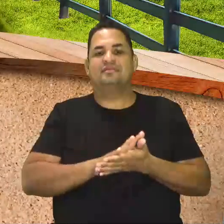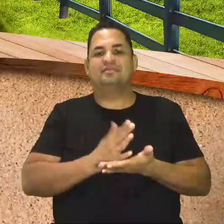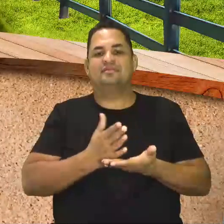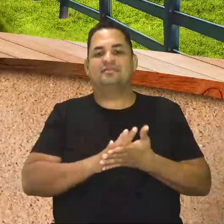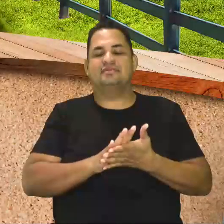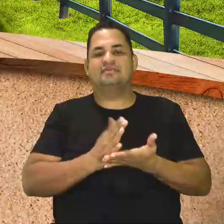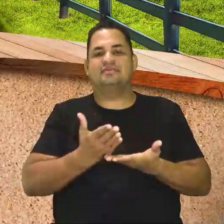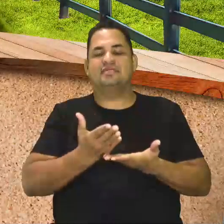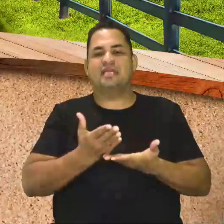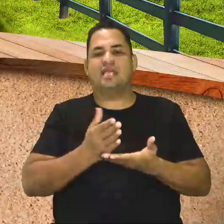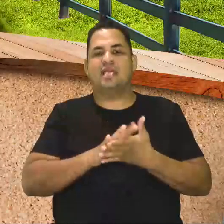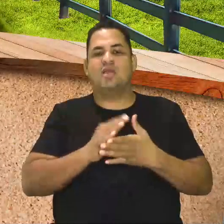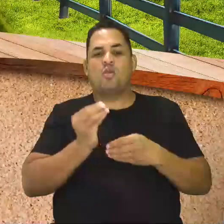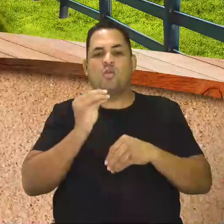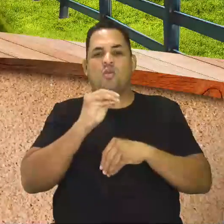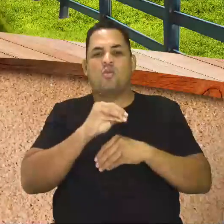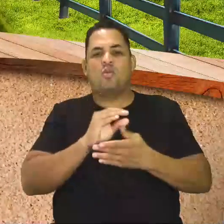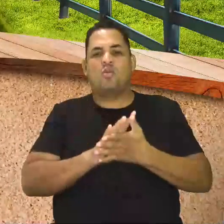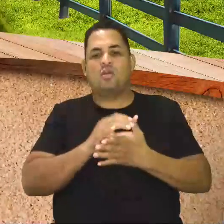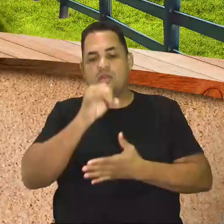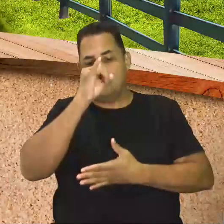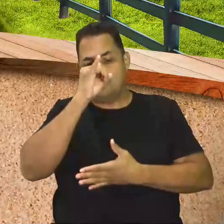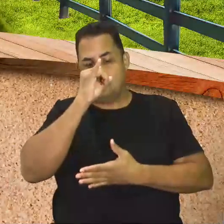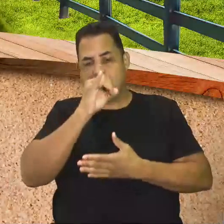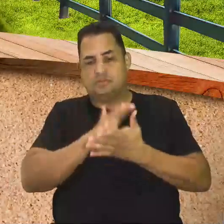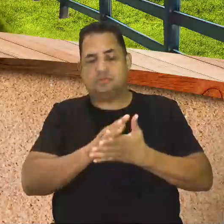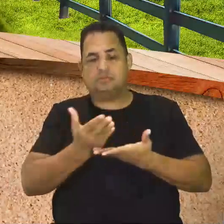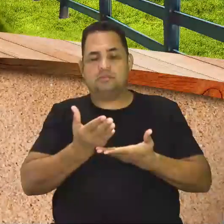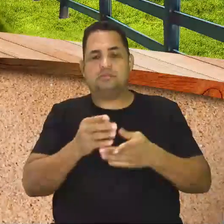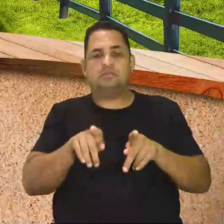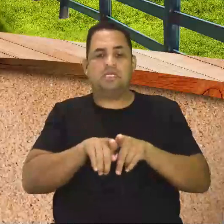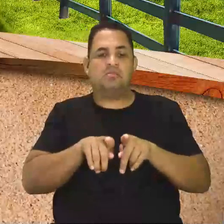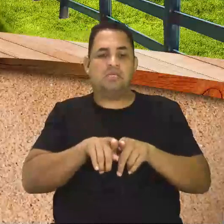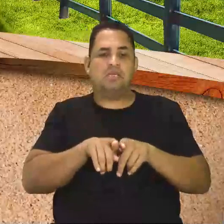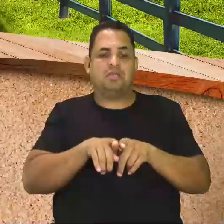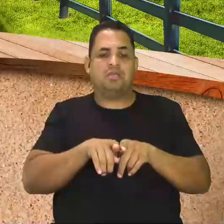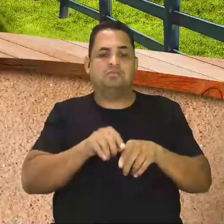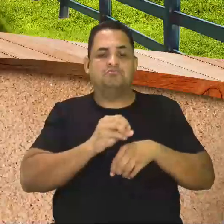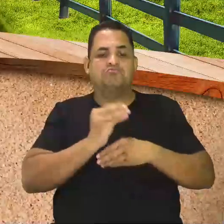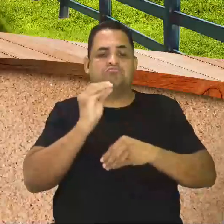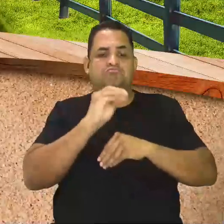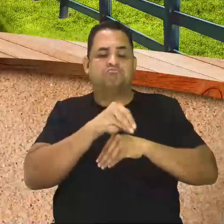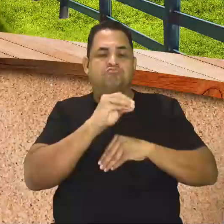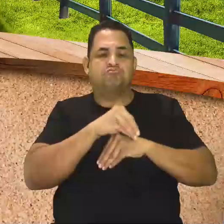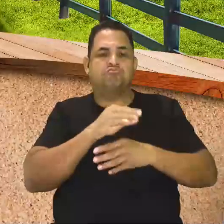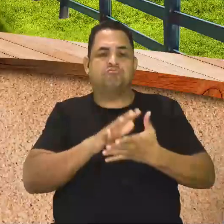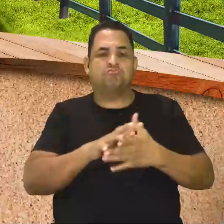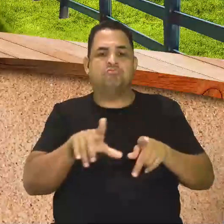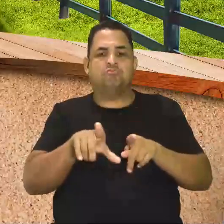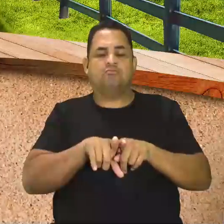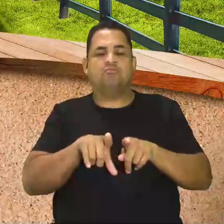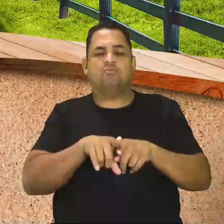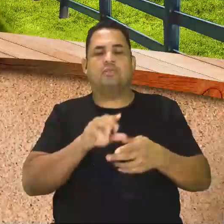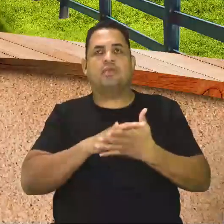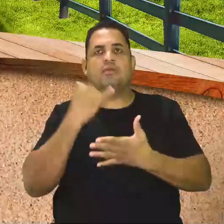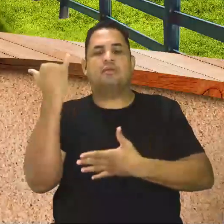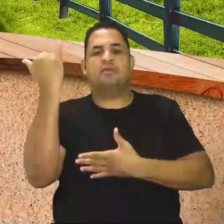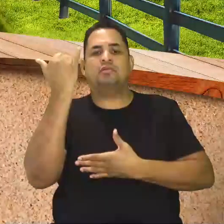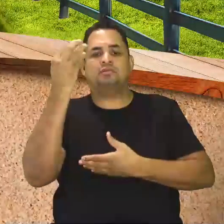de corte, gado de leite. Suinocultura no estado de Rondônia é importantíssimo, tanto para o